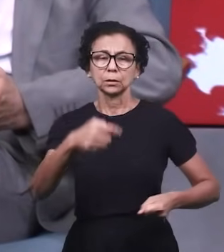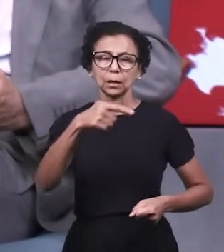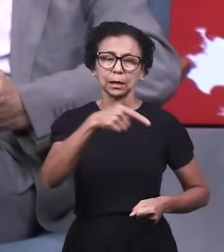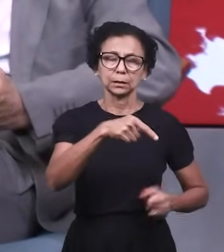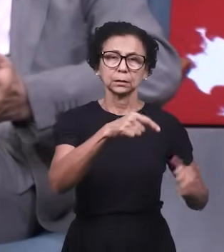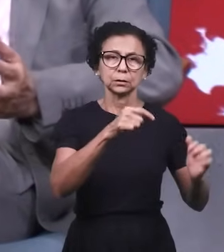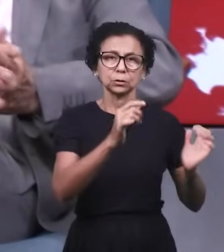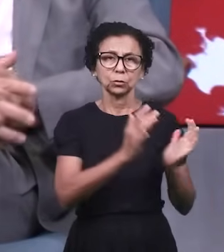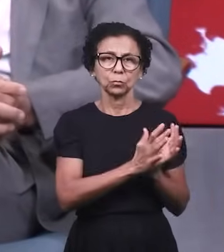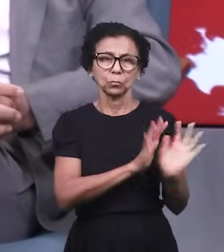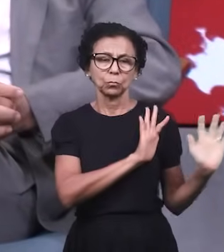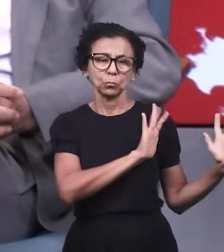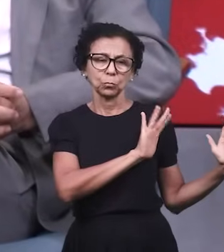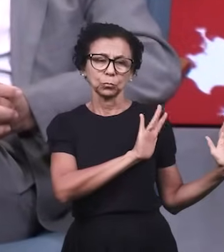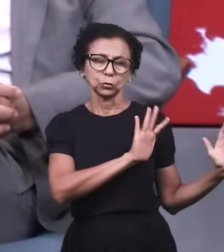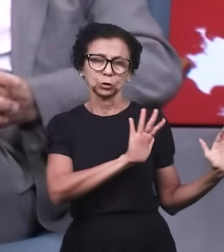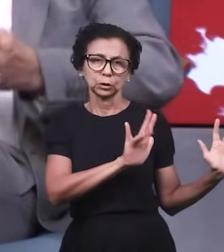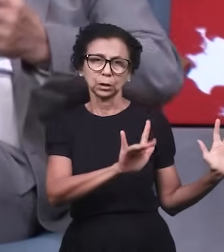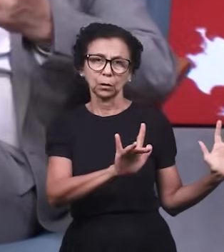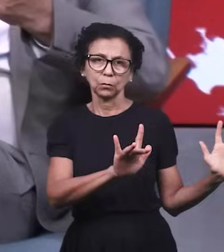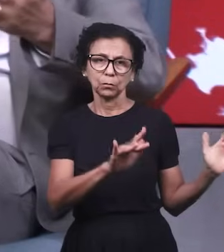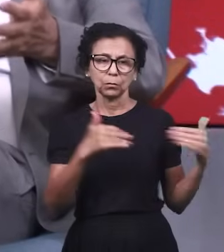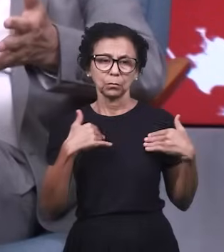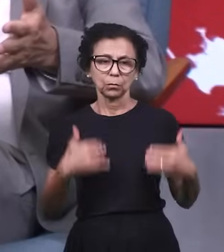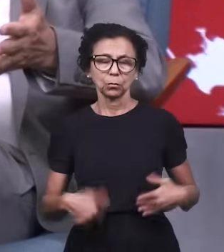Uma trazia um morto,